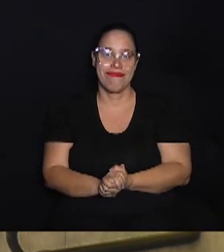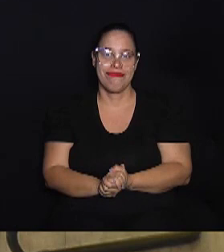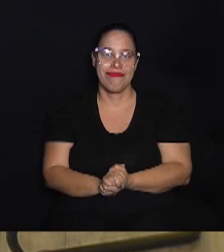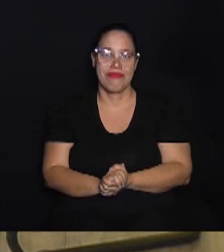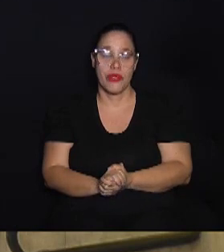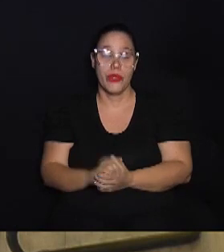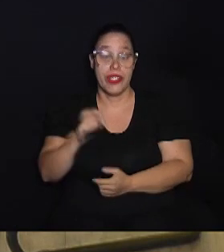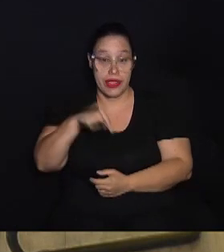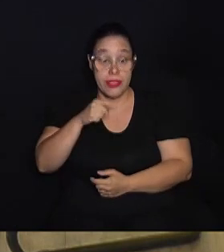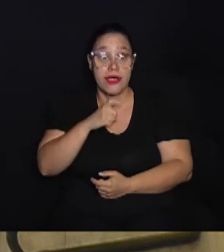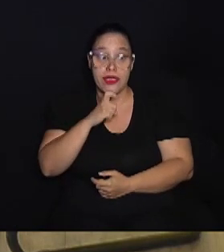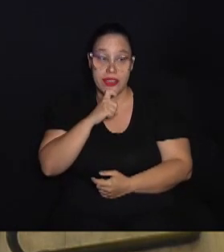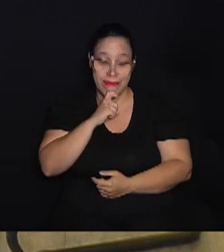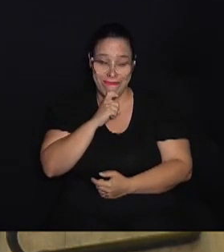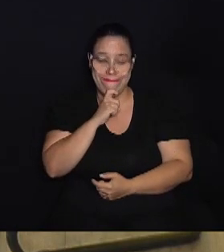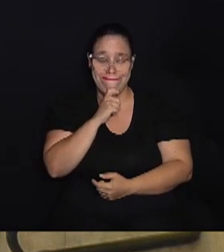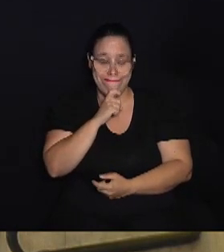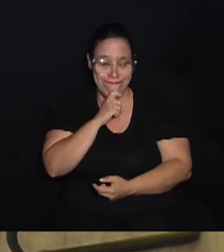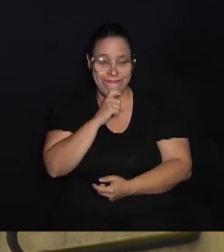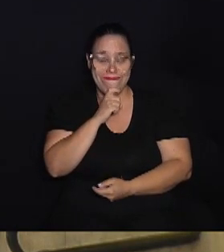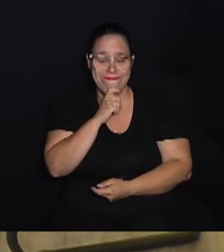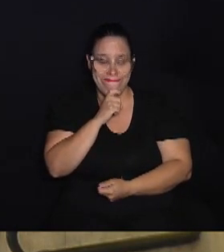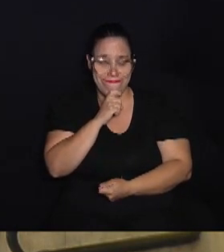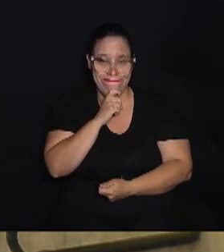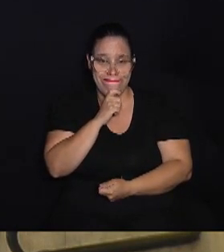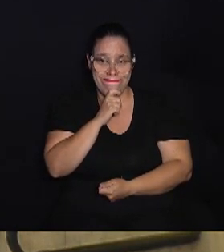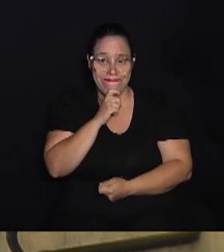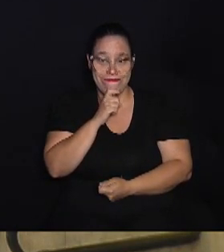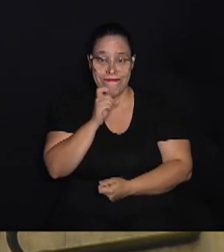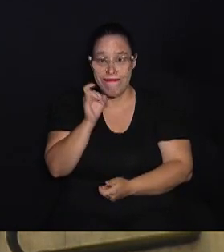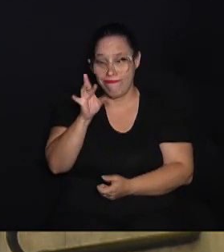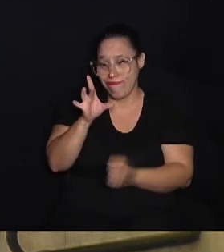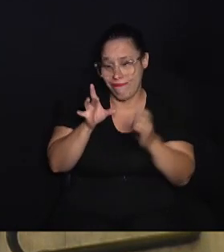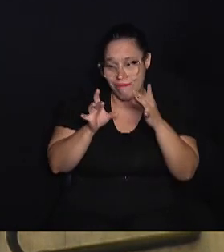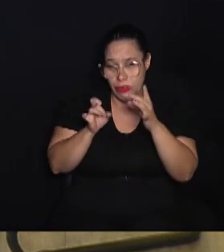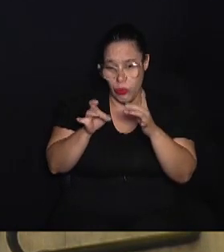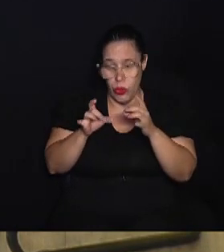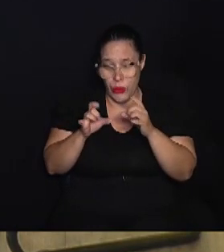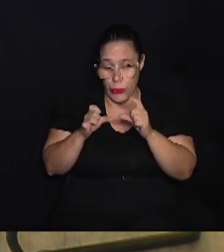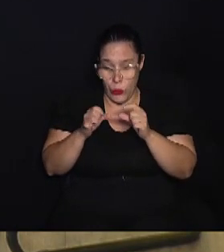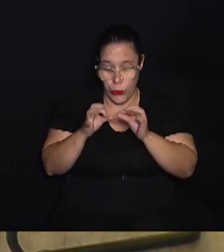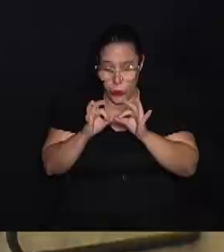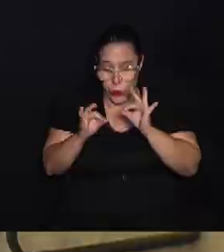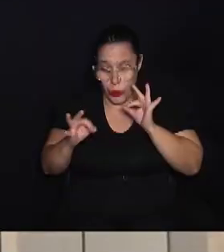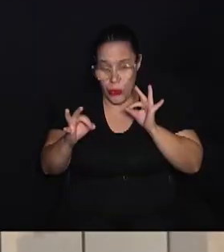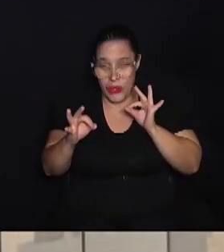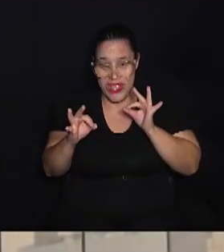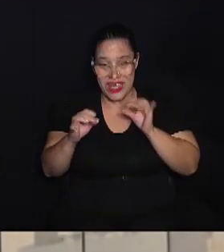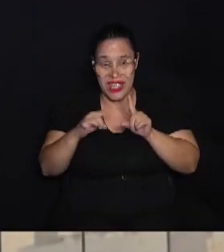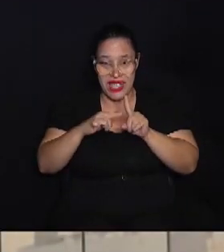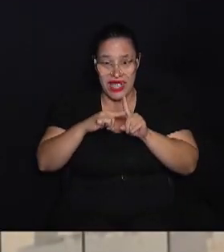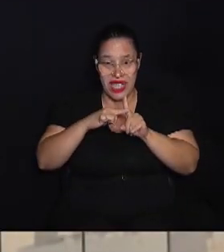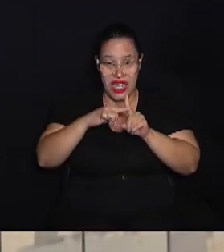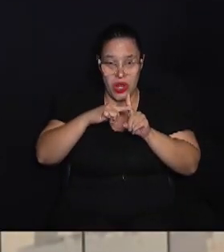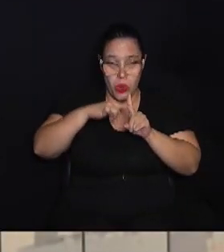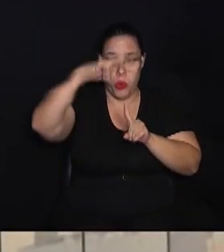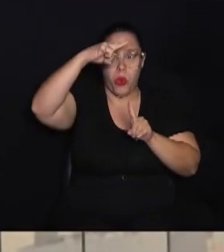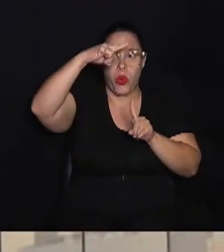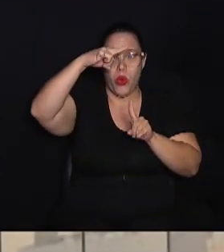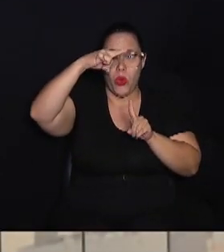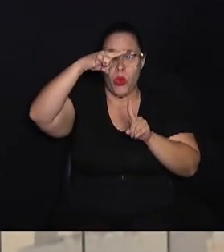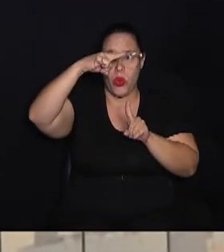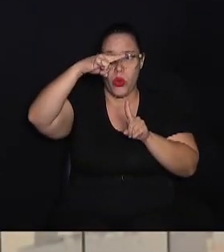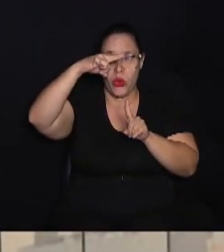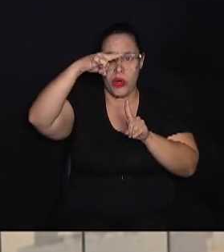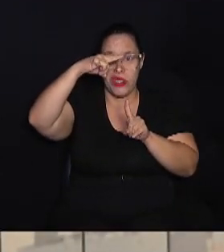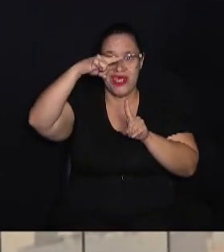Esse inverno, né, ele tem uma peculiaridade que foi os extremos, né? Nós estamos com temperaturas bastante acima da média.